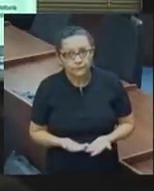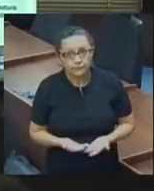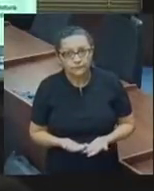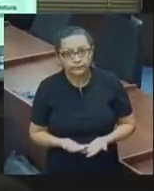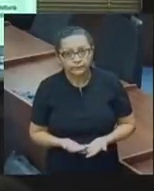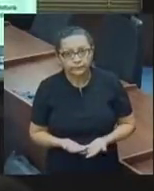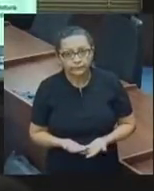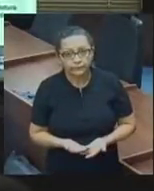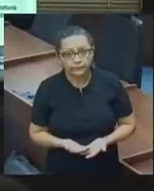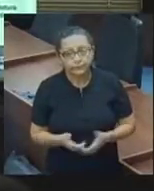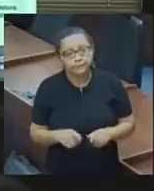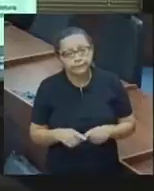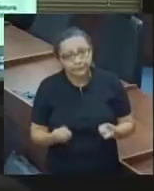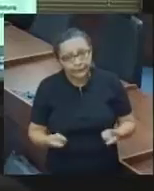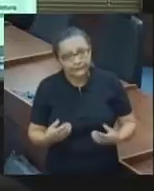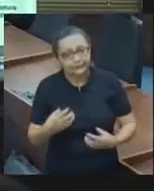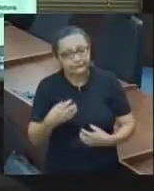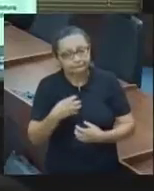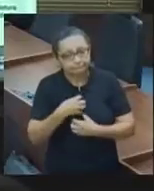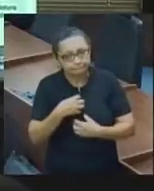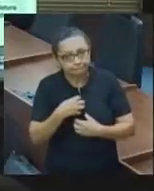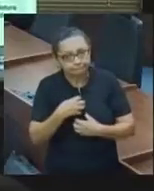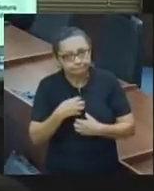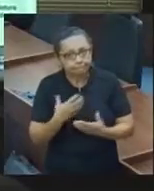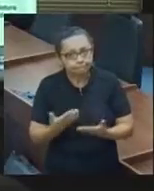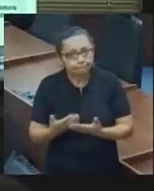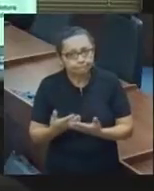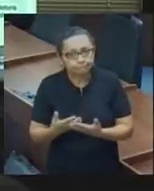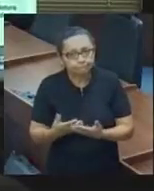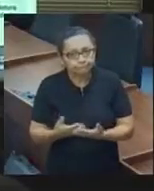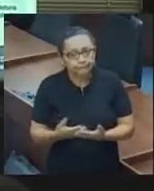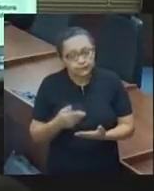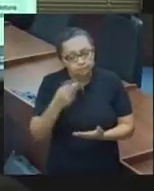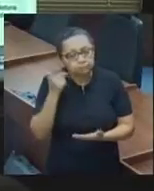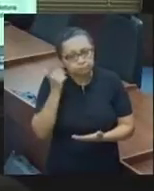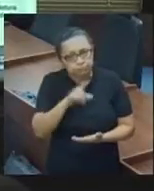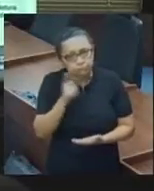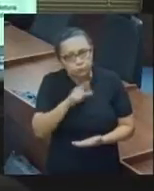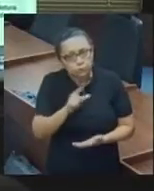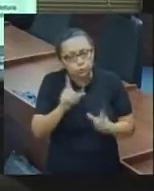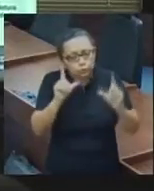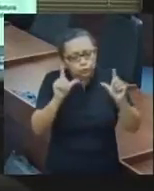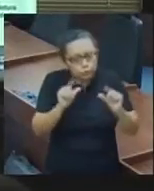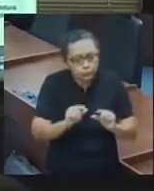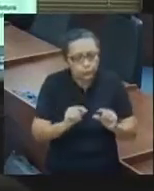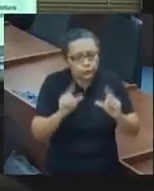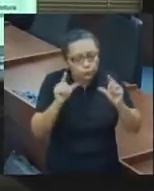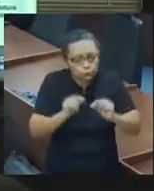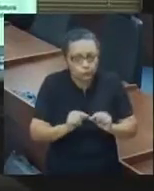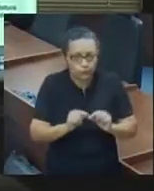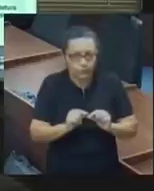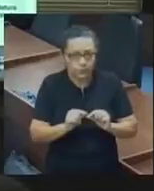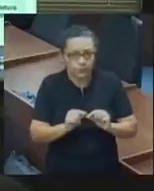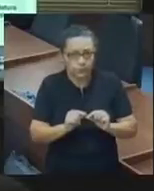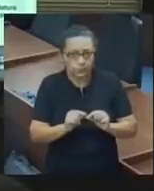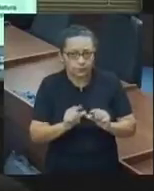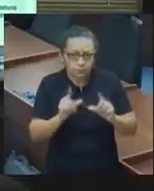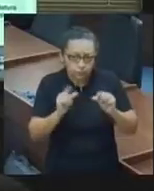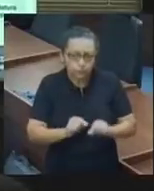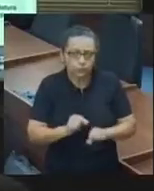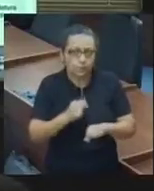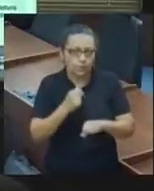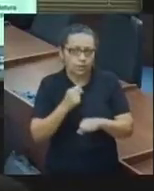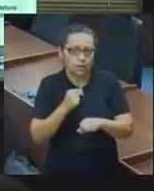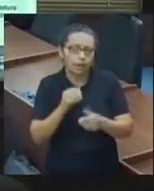mas de qualquer maneira foram minimizadas as situações de segura de insegurança e de falta de